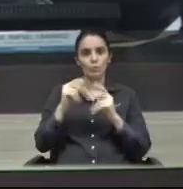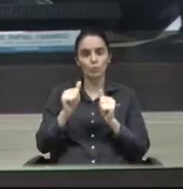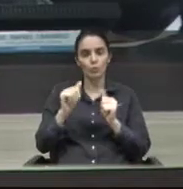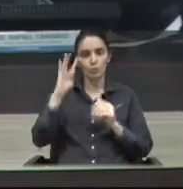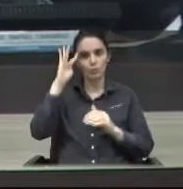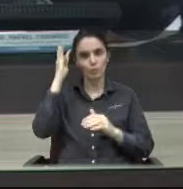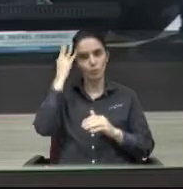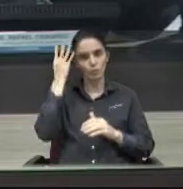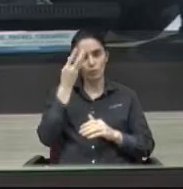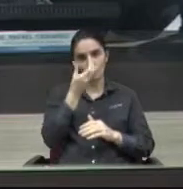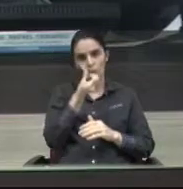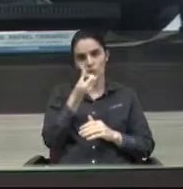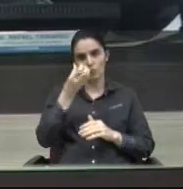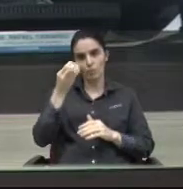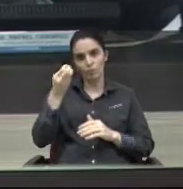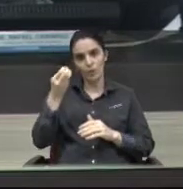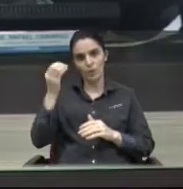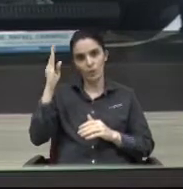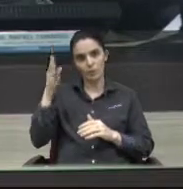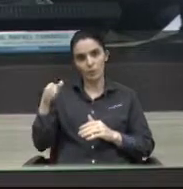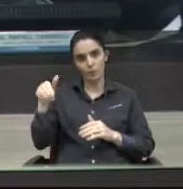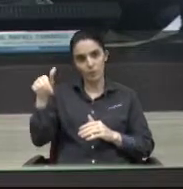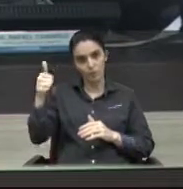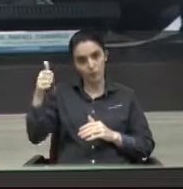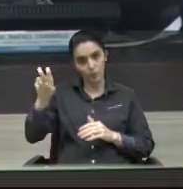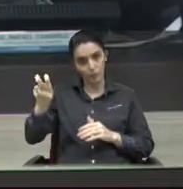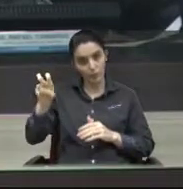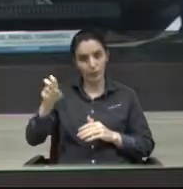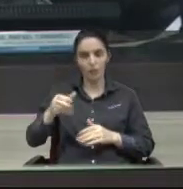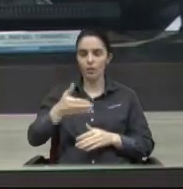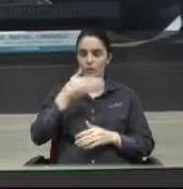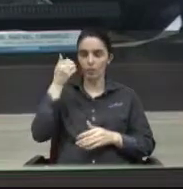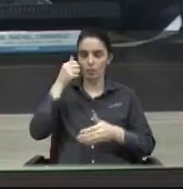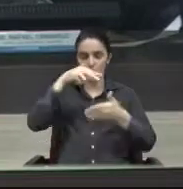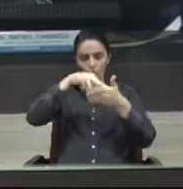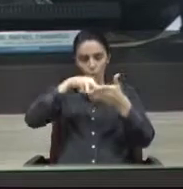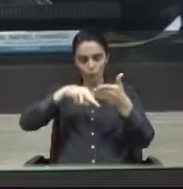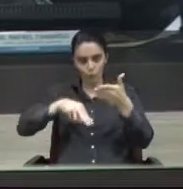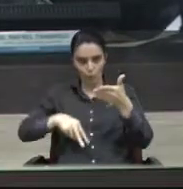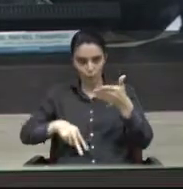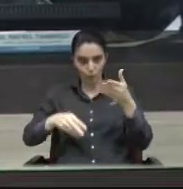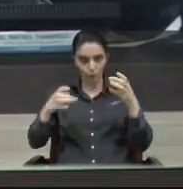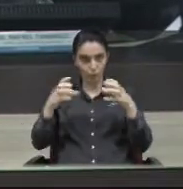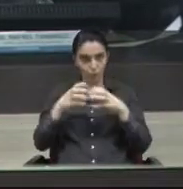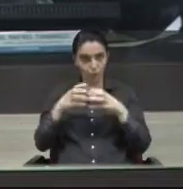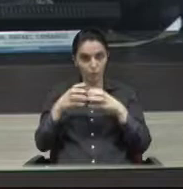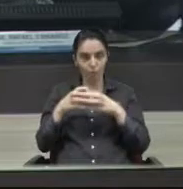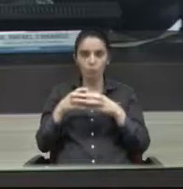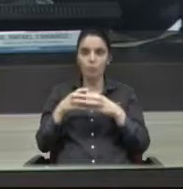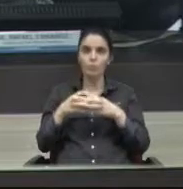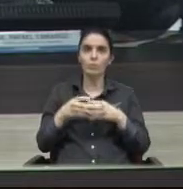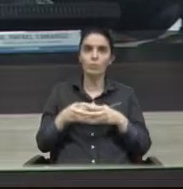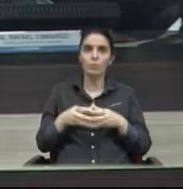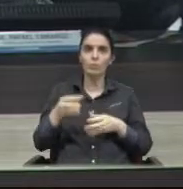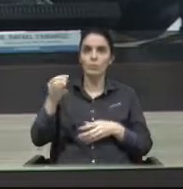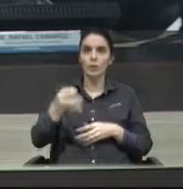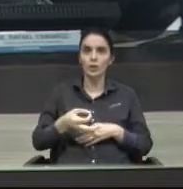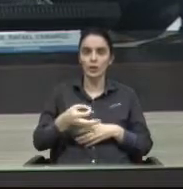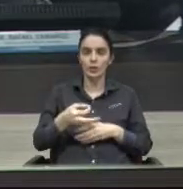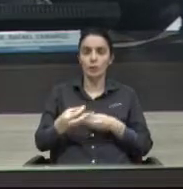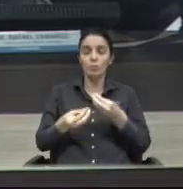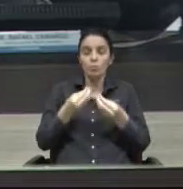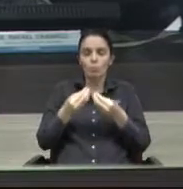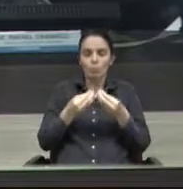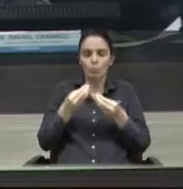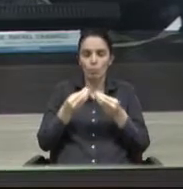número 600/15, para melhor detalhamento da composição, modo de